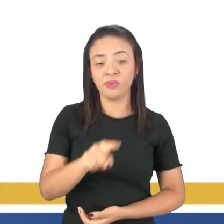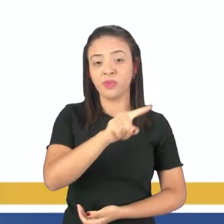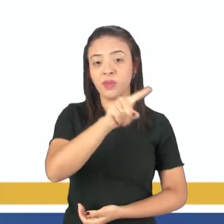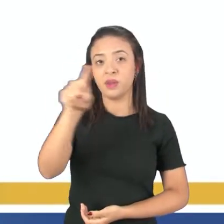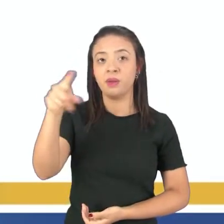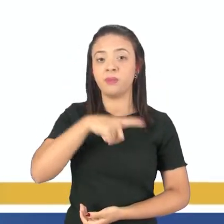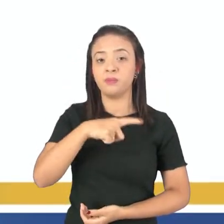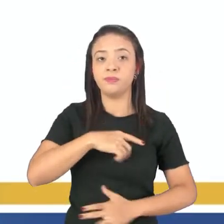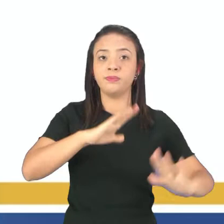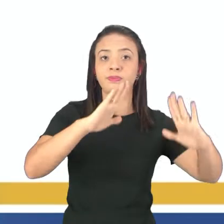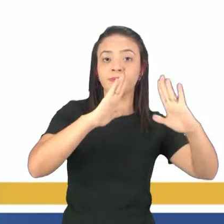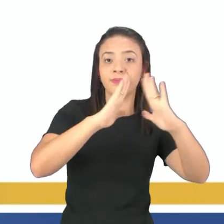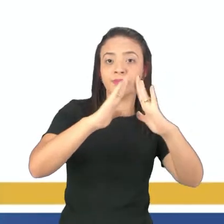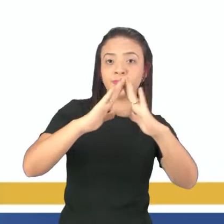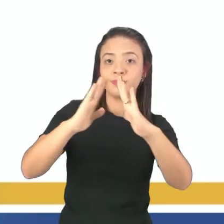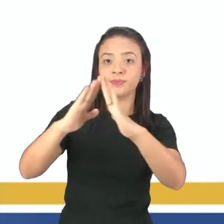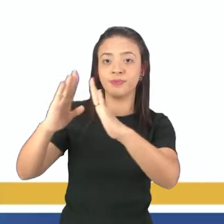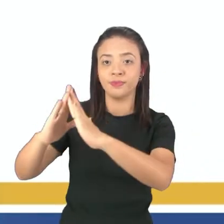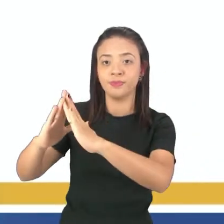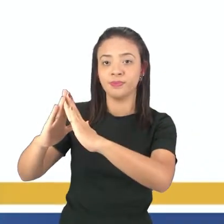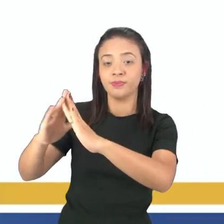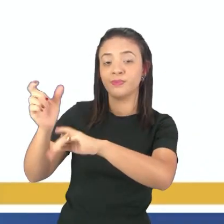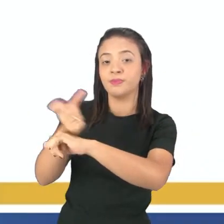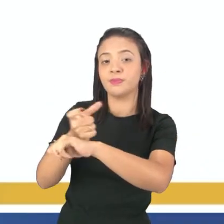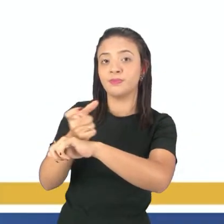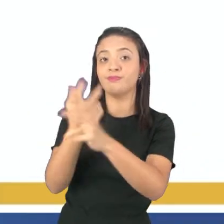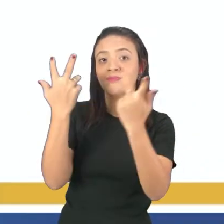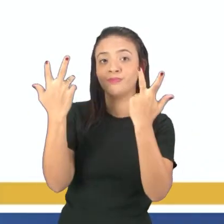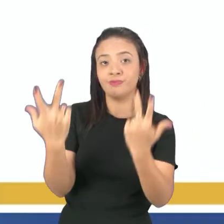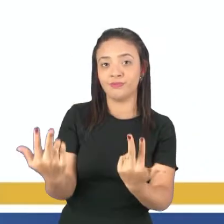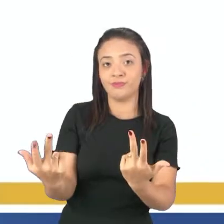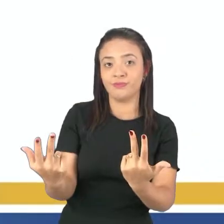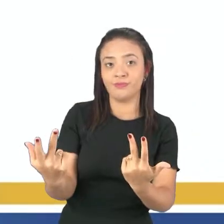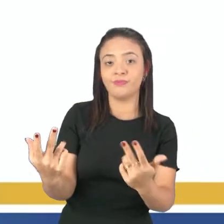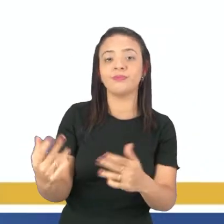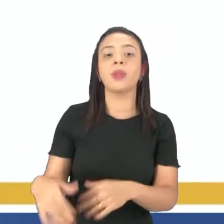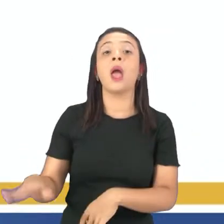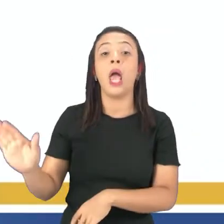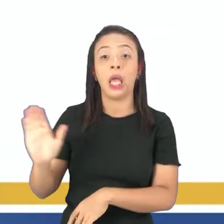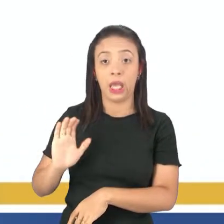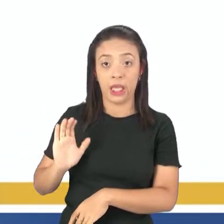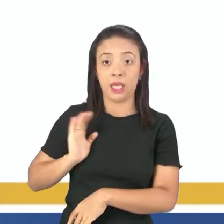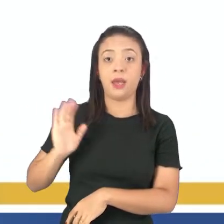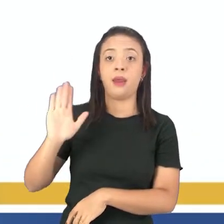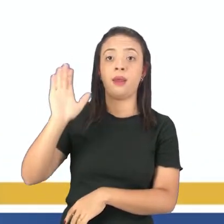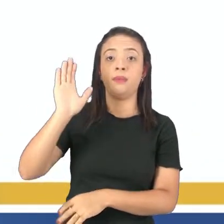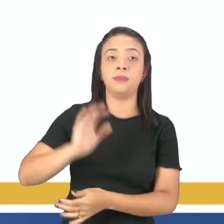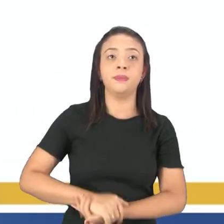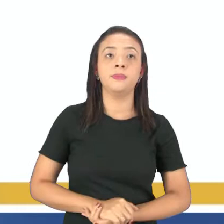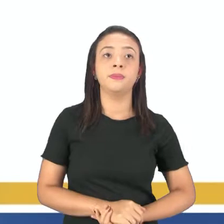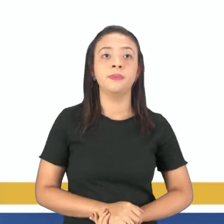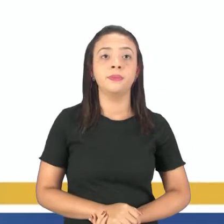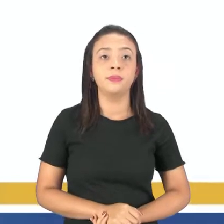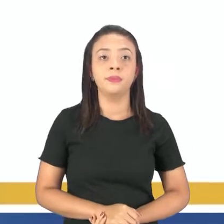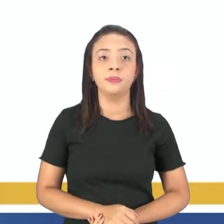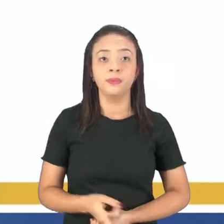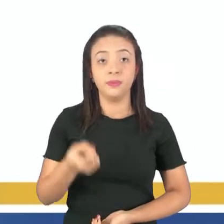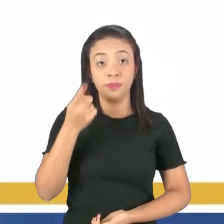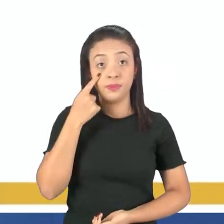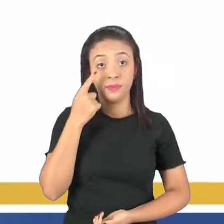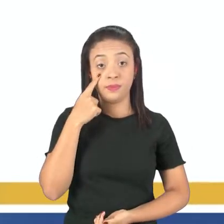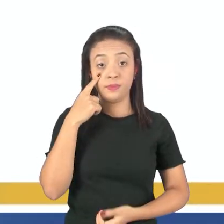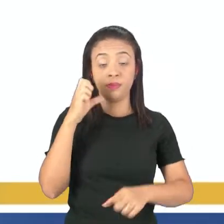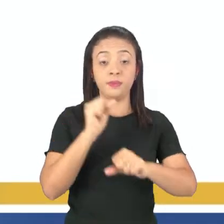Eles têm casas, e aí o adjetivo ficou igual, ó, cara, ok? Bom, vamos ver aí